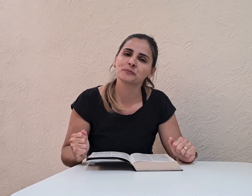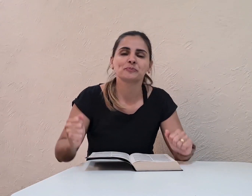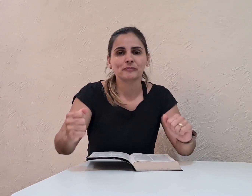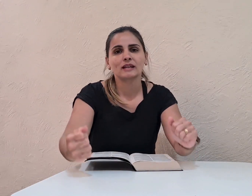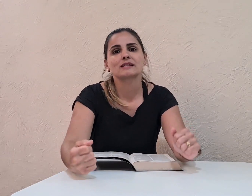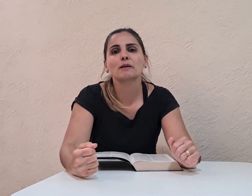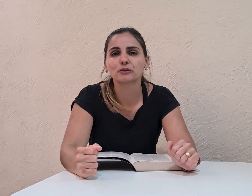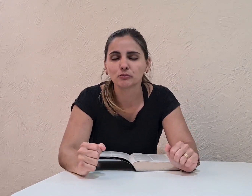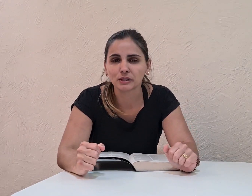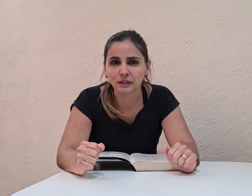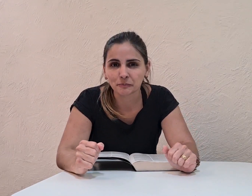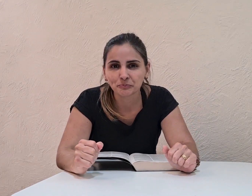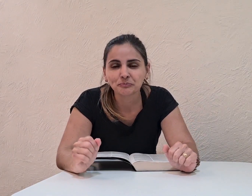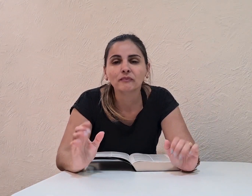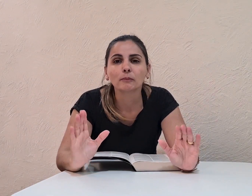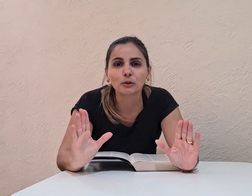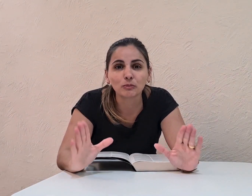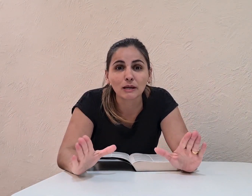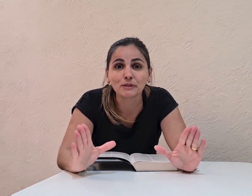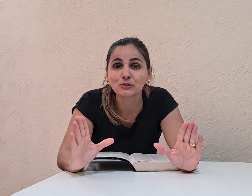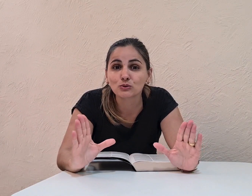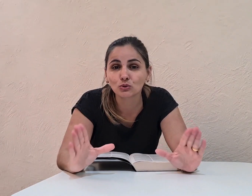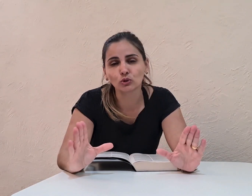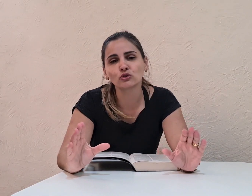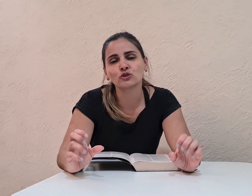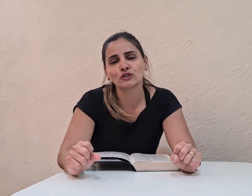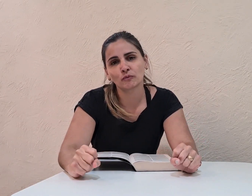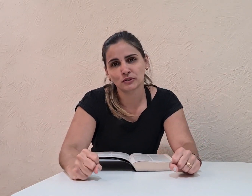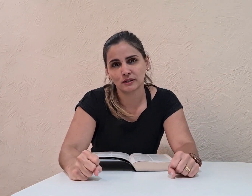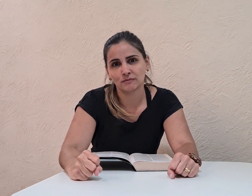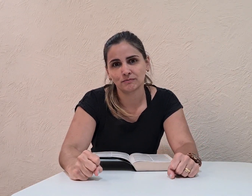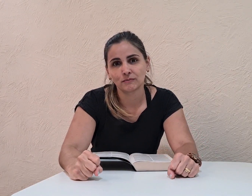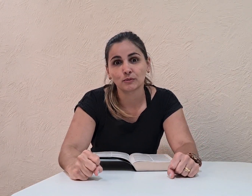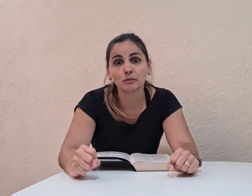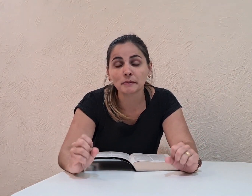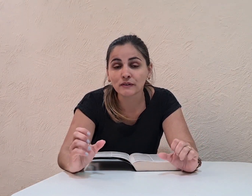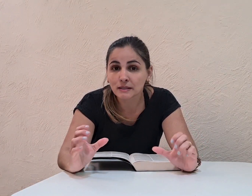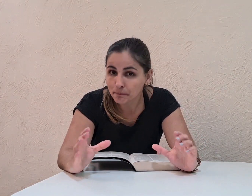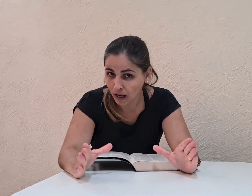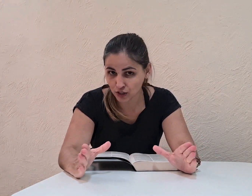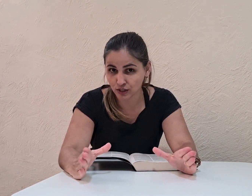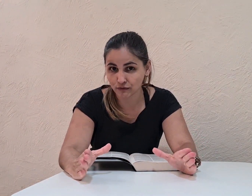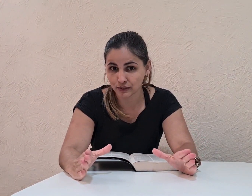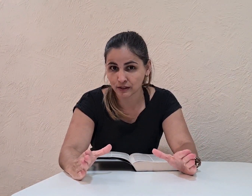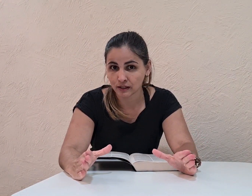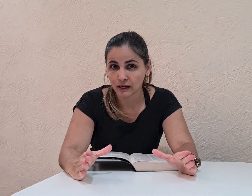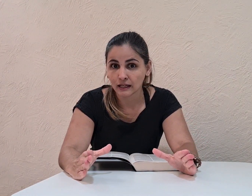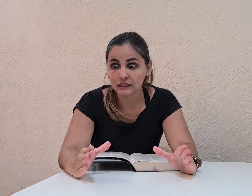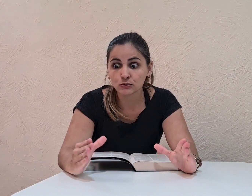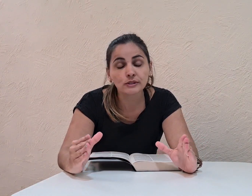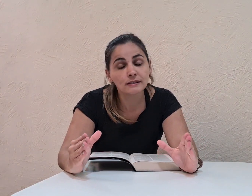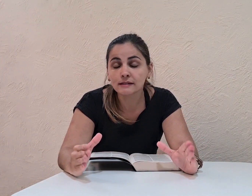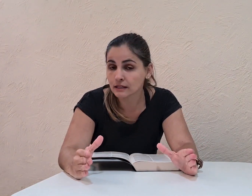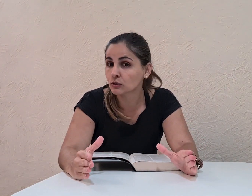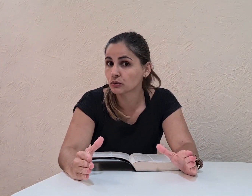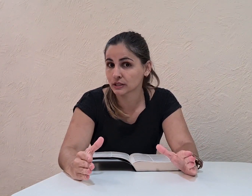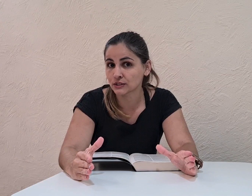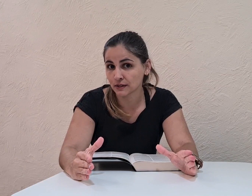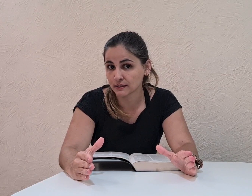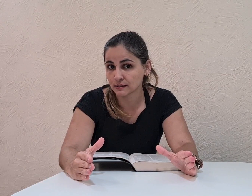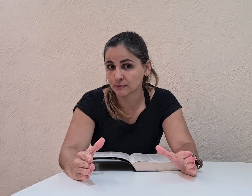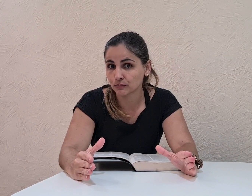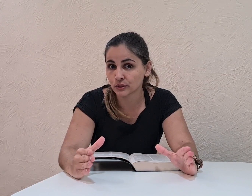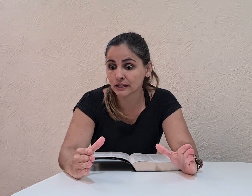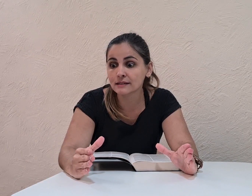Deus. Sabe, turminha? Problemas todos nós vamos ter. Problemas fazem parte da vida. Eles nos ensinam